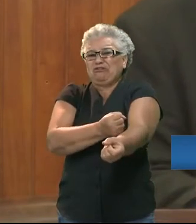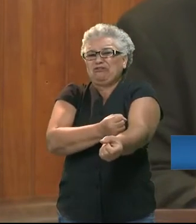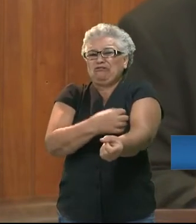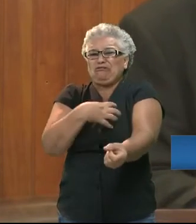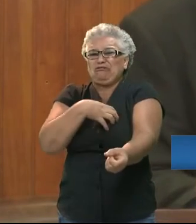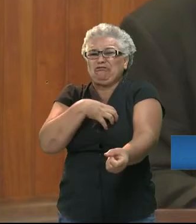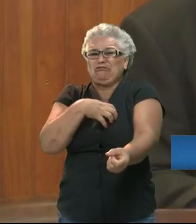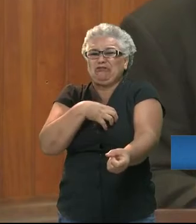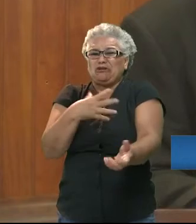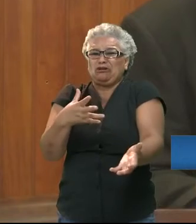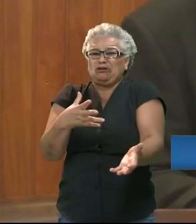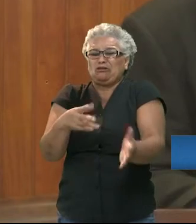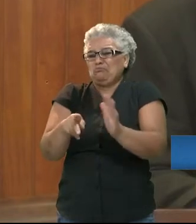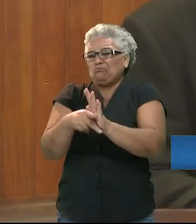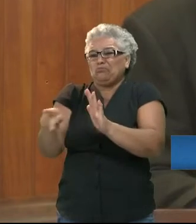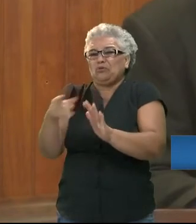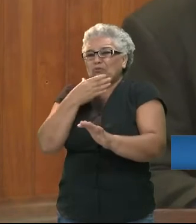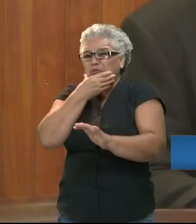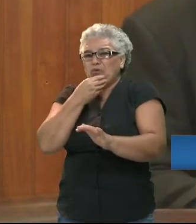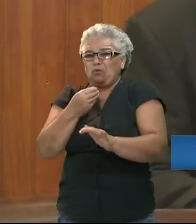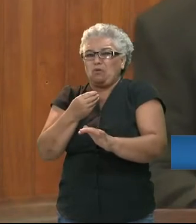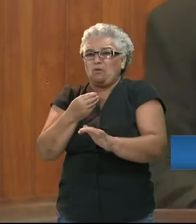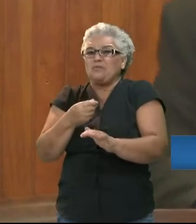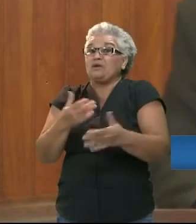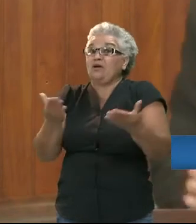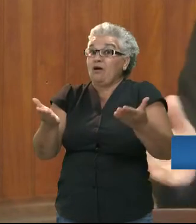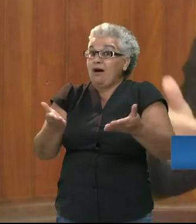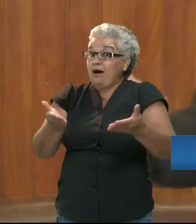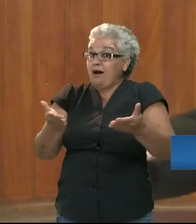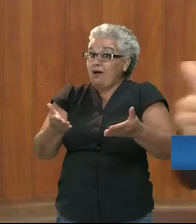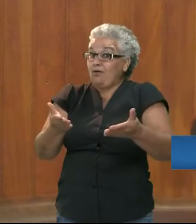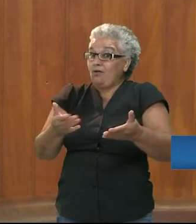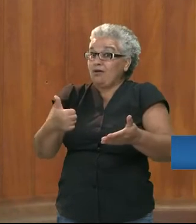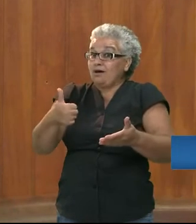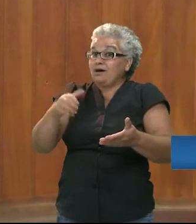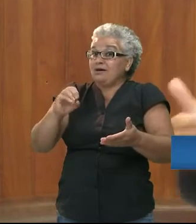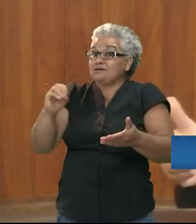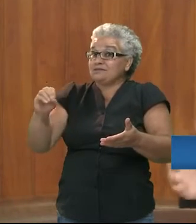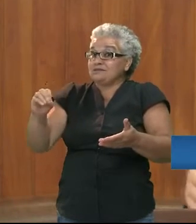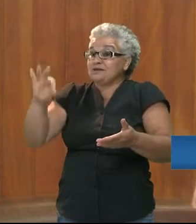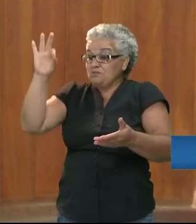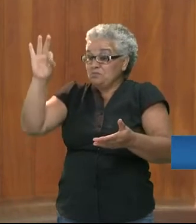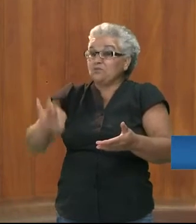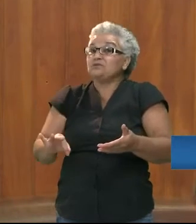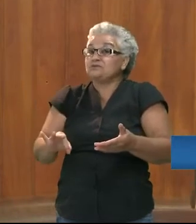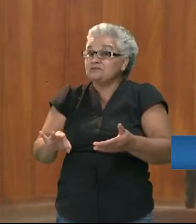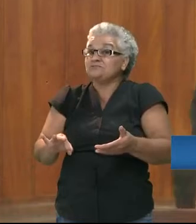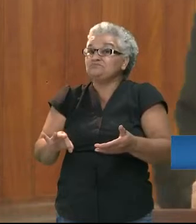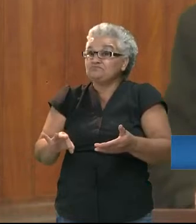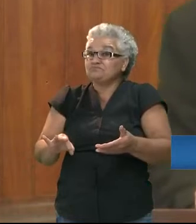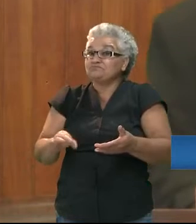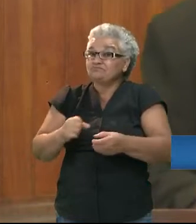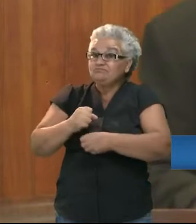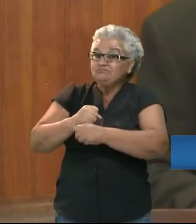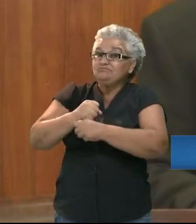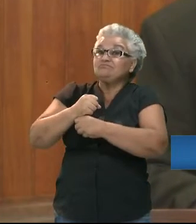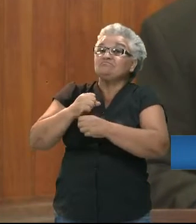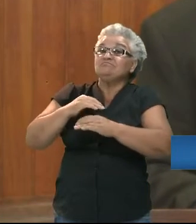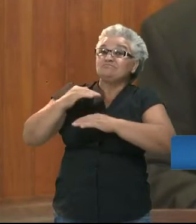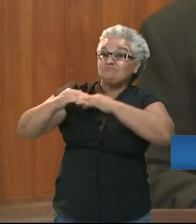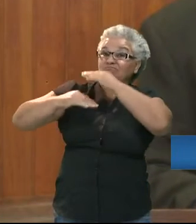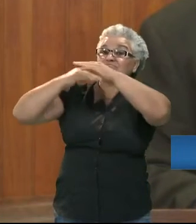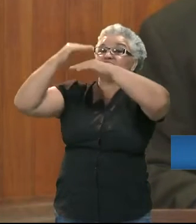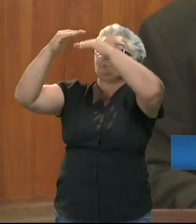brasileiros. Entretanto, nós estamos aqui com 100% de avanço nisso, de uma vereadora para 2, e que venham muito